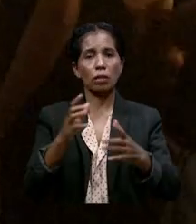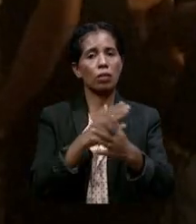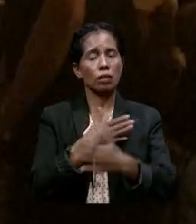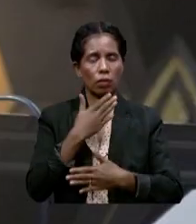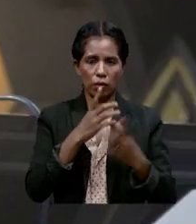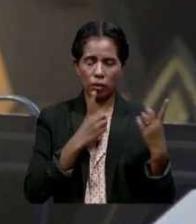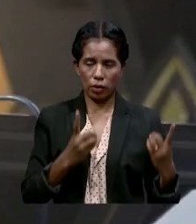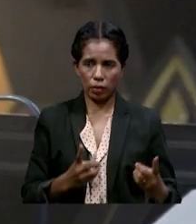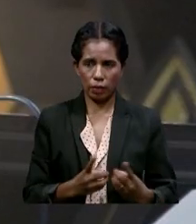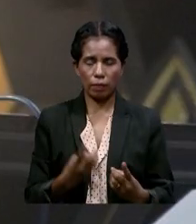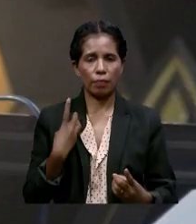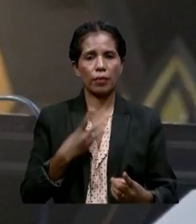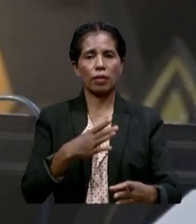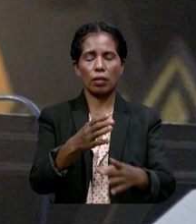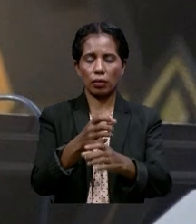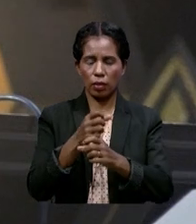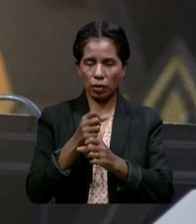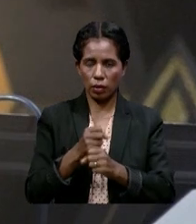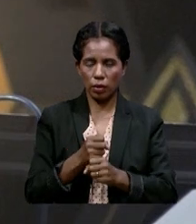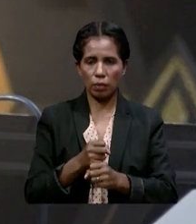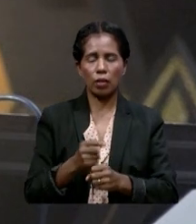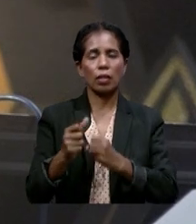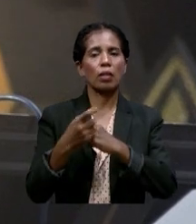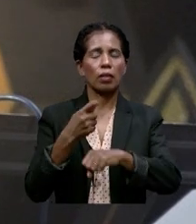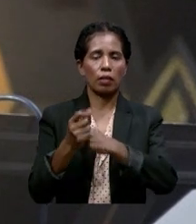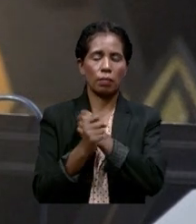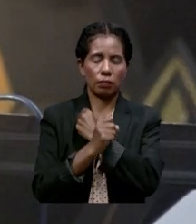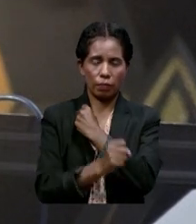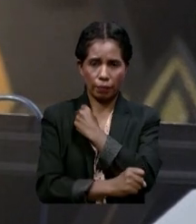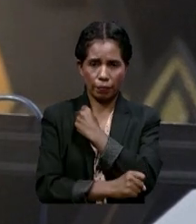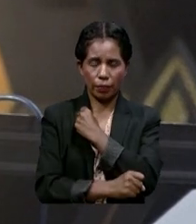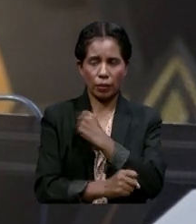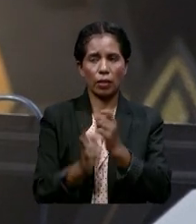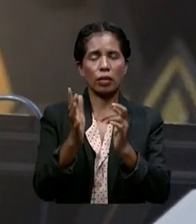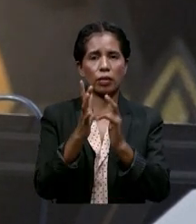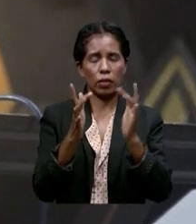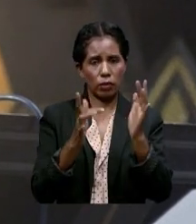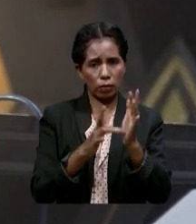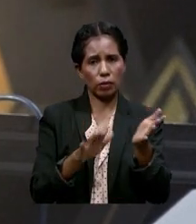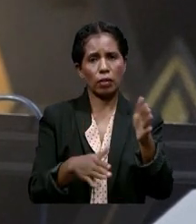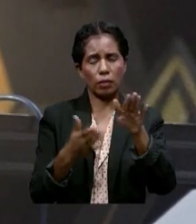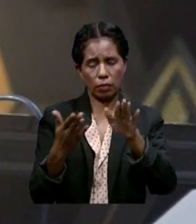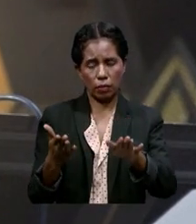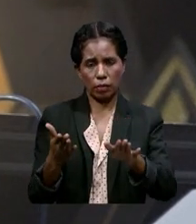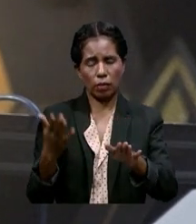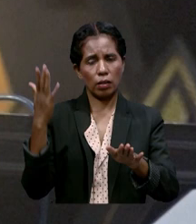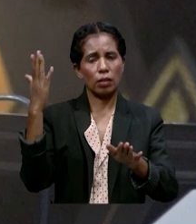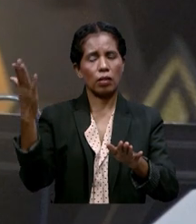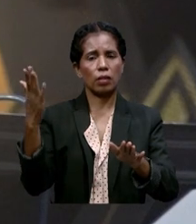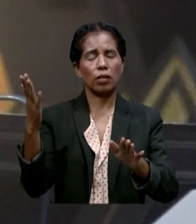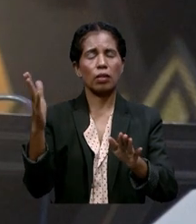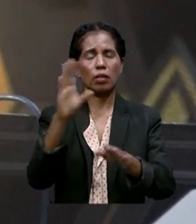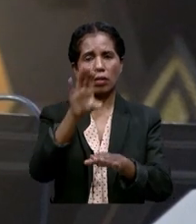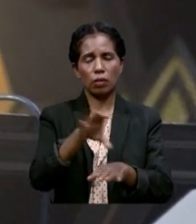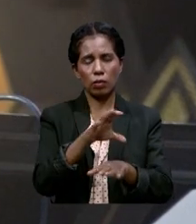dominian nebe ita Simona ia Pascua. Jesus Nazare nebe mate ia cruz morisia